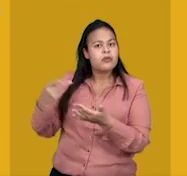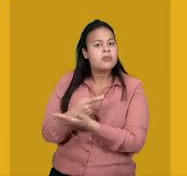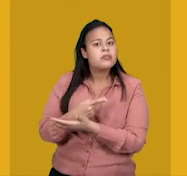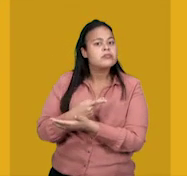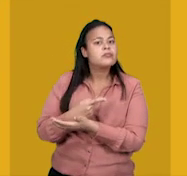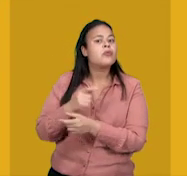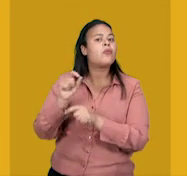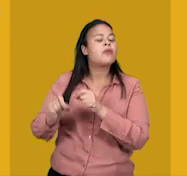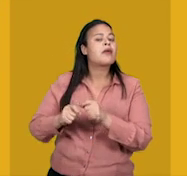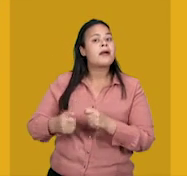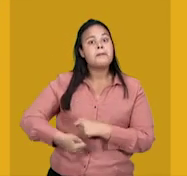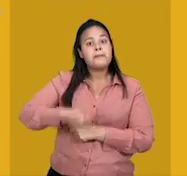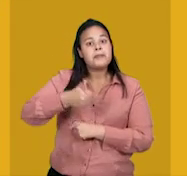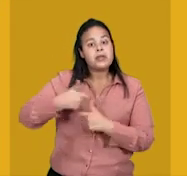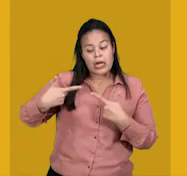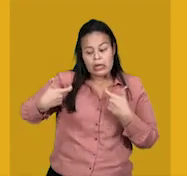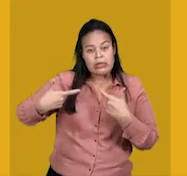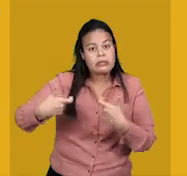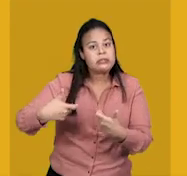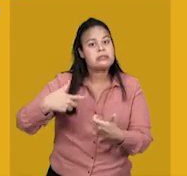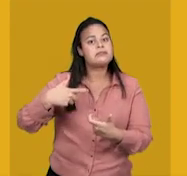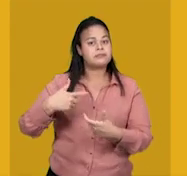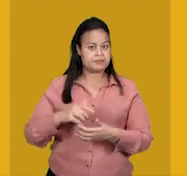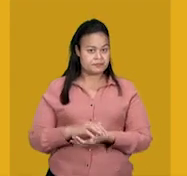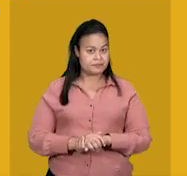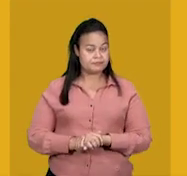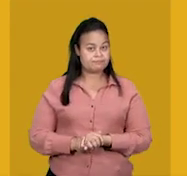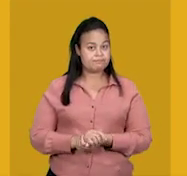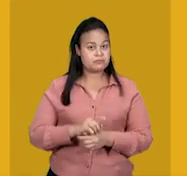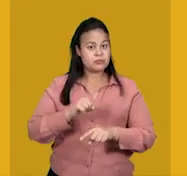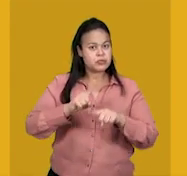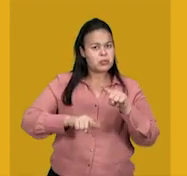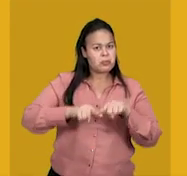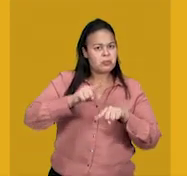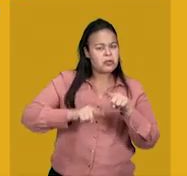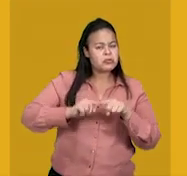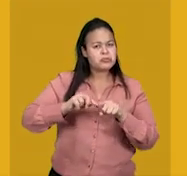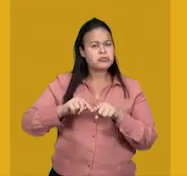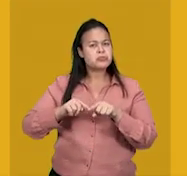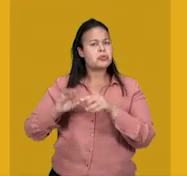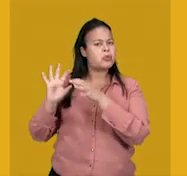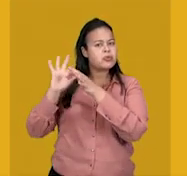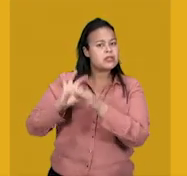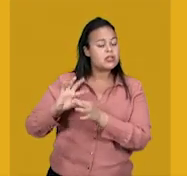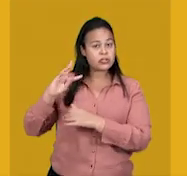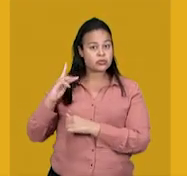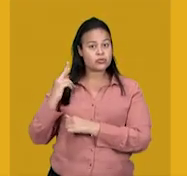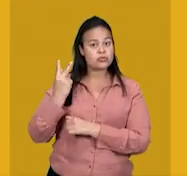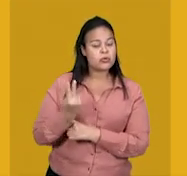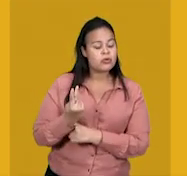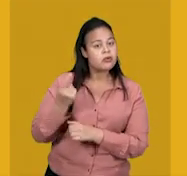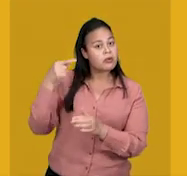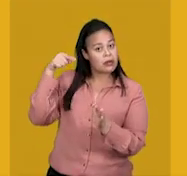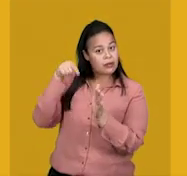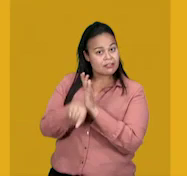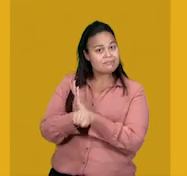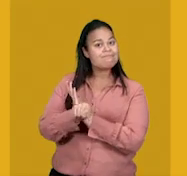O pensamento filosófico como produto histórico direto será questionado